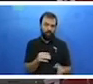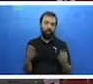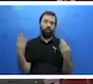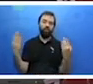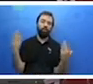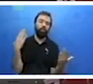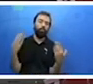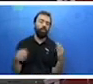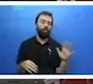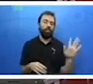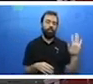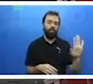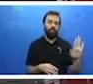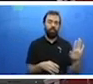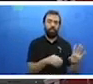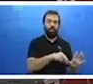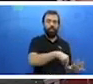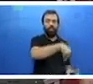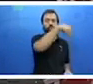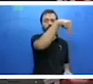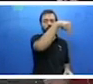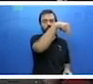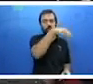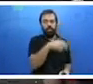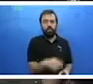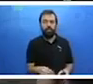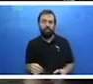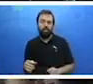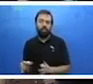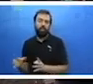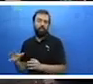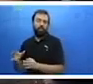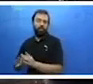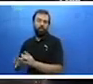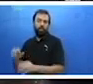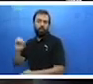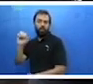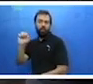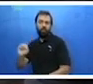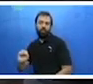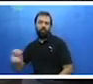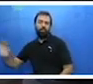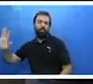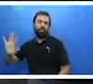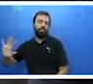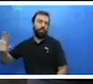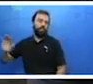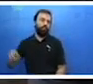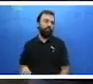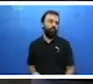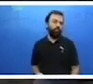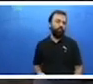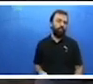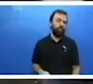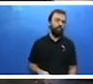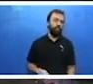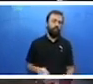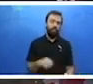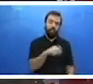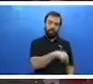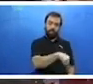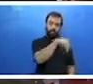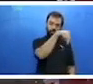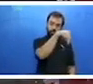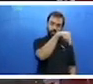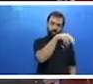vamos olhar esses dois, sudeste e norte, podemos afirmar que a região norte tem maior área, mas é